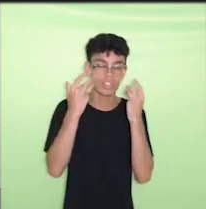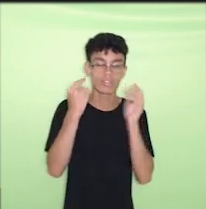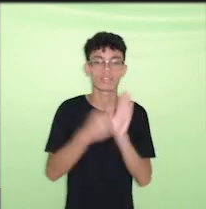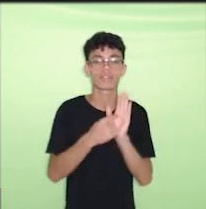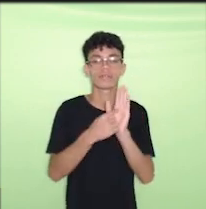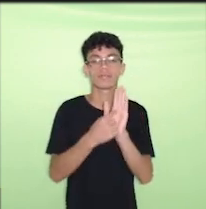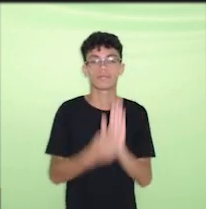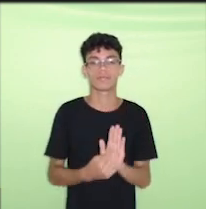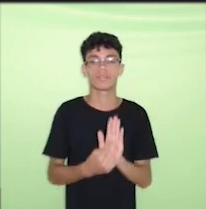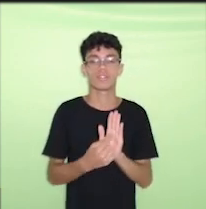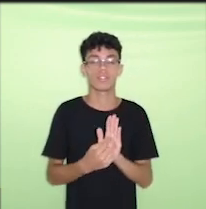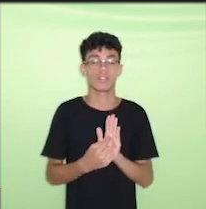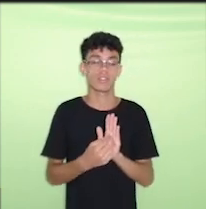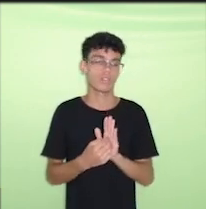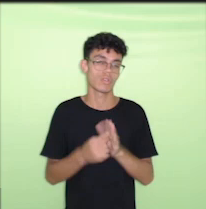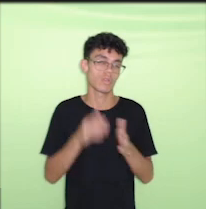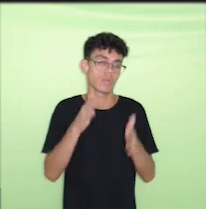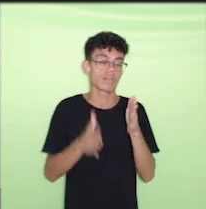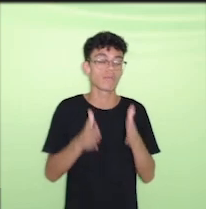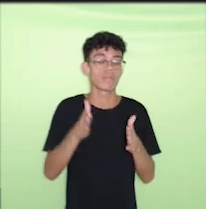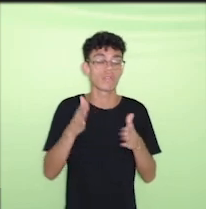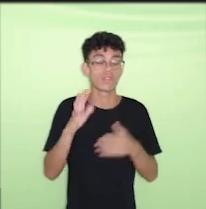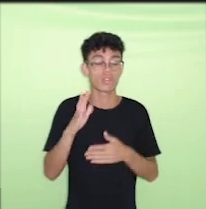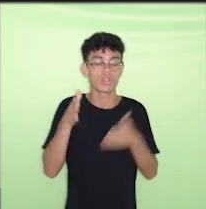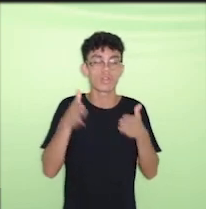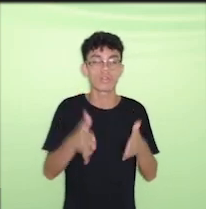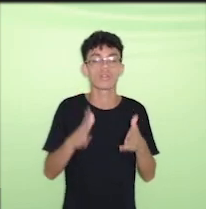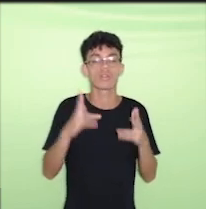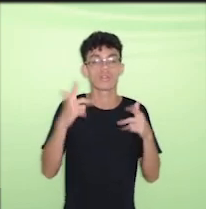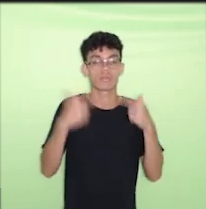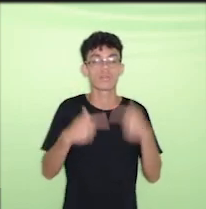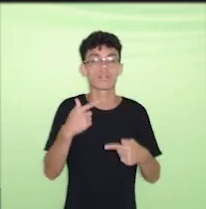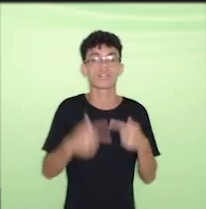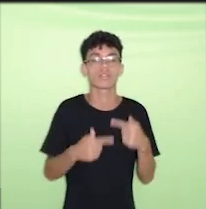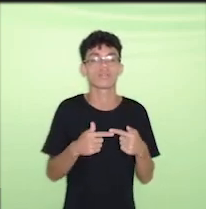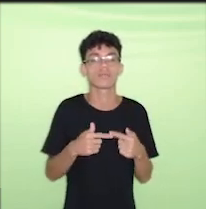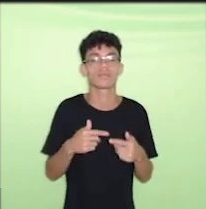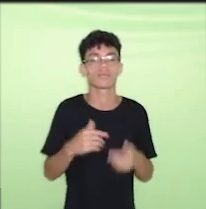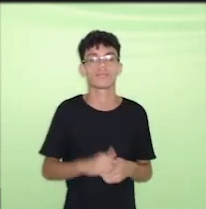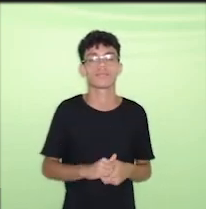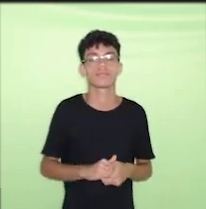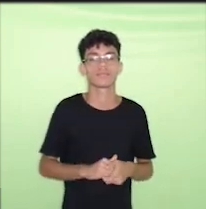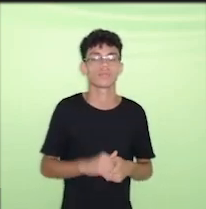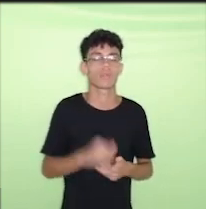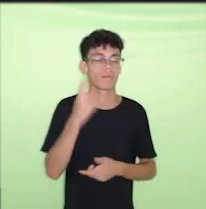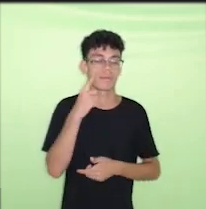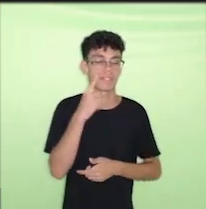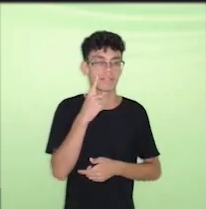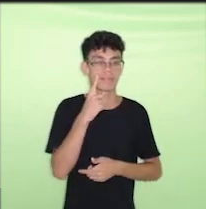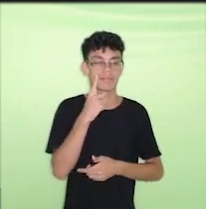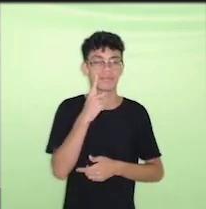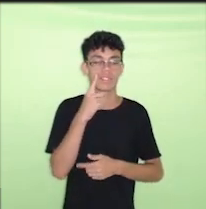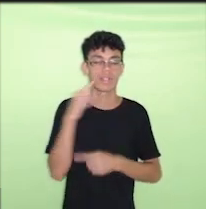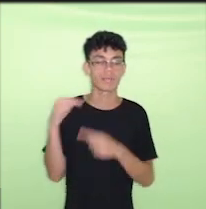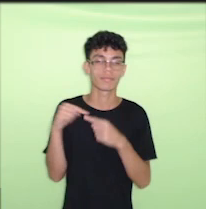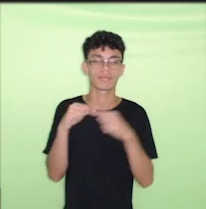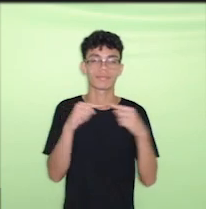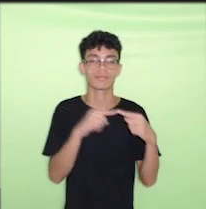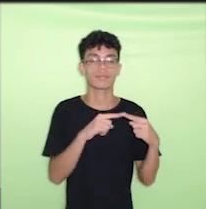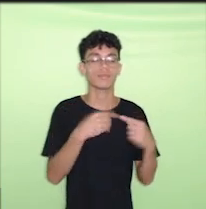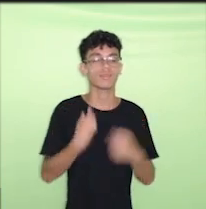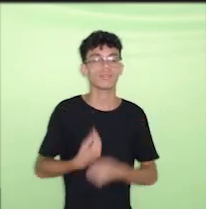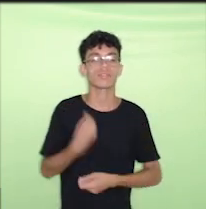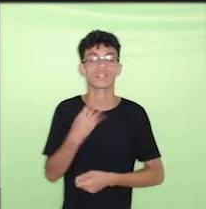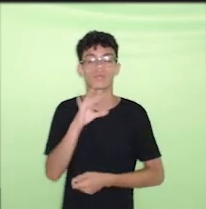essa questão atual, né, do político mesmo, e que é super atual até hoje, né, ao meu ver, assim, é totalmente linkado com o que a gente